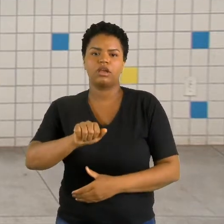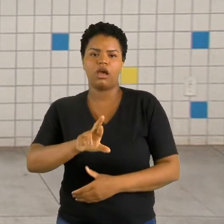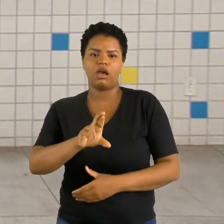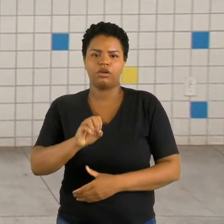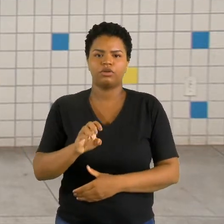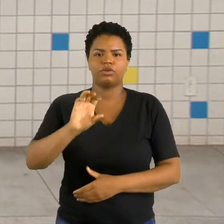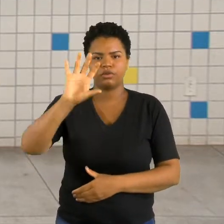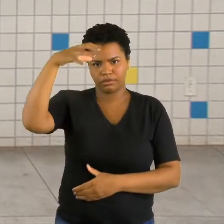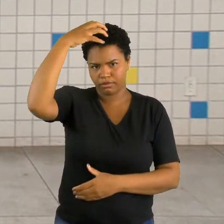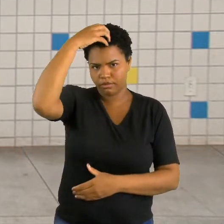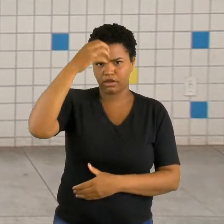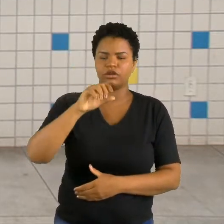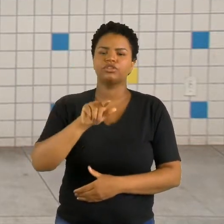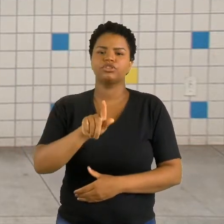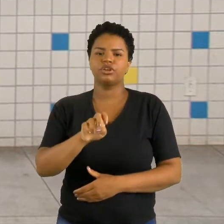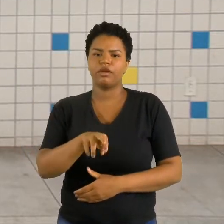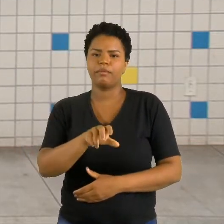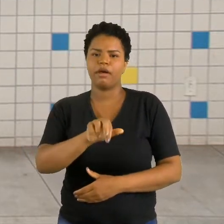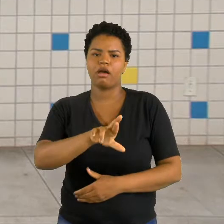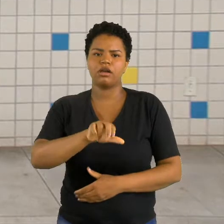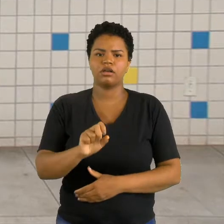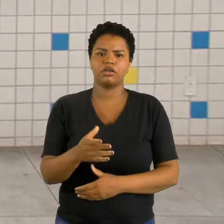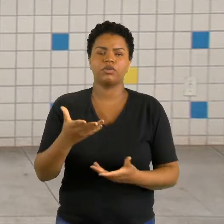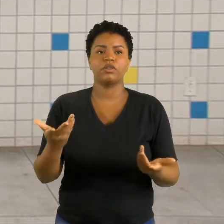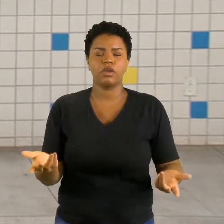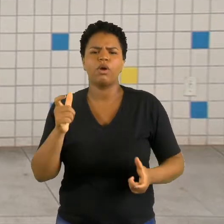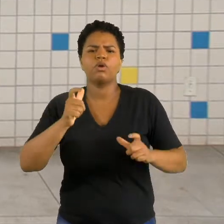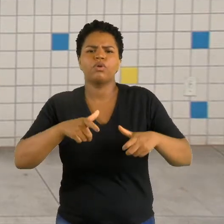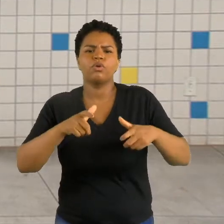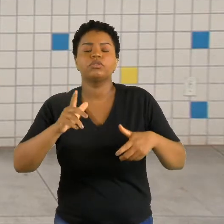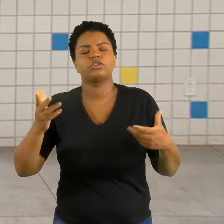onde fica isso? Gente, é onde hoje é atualmente a Alemanha.